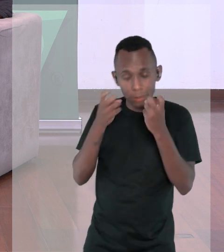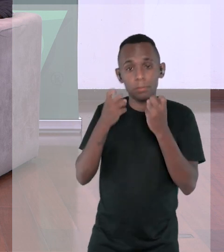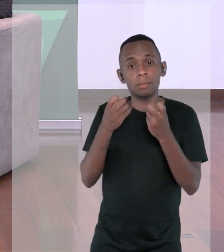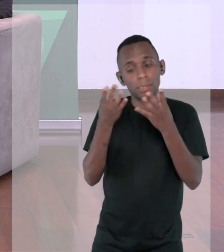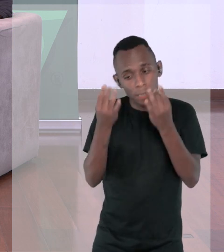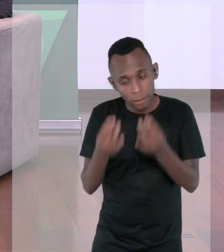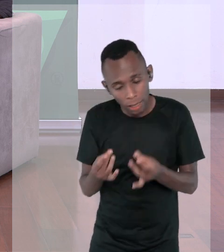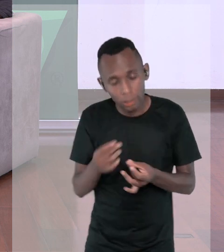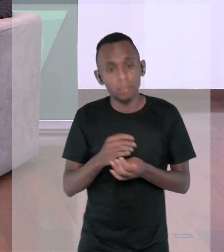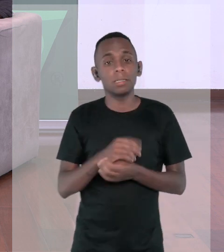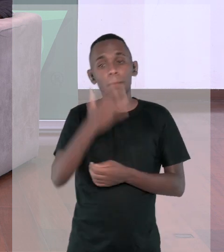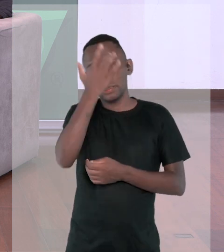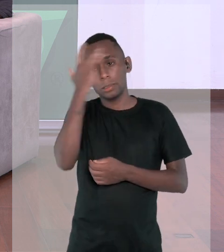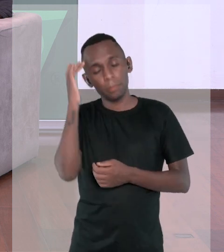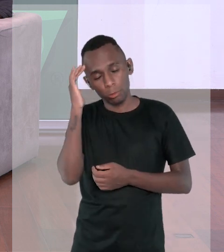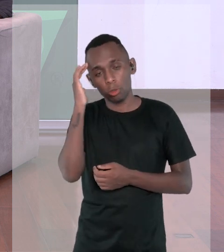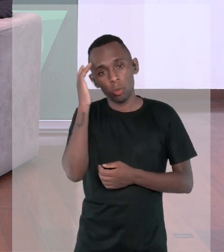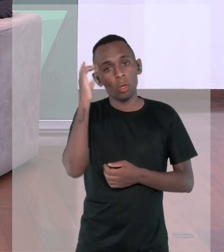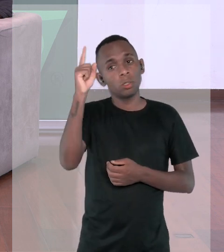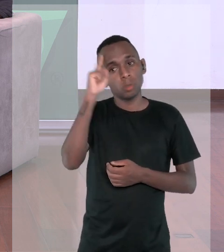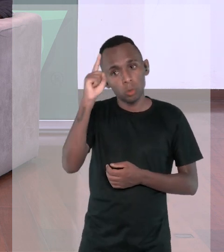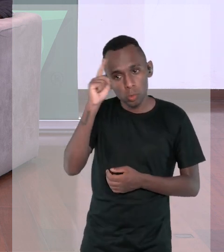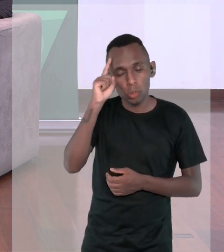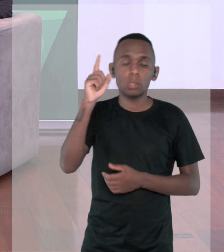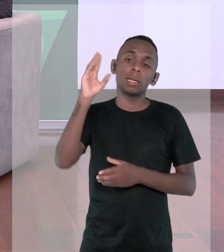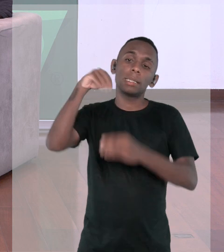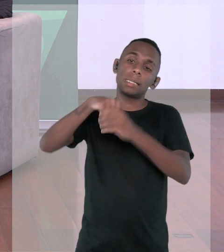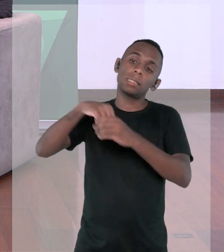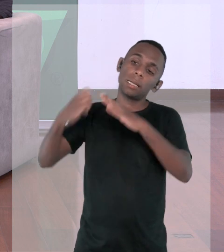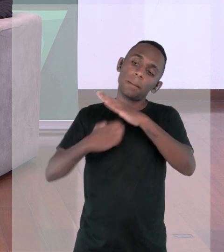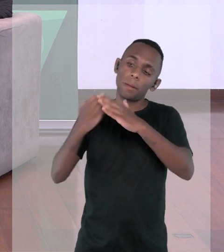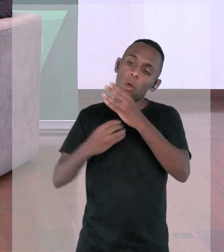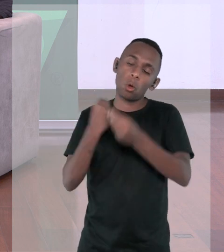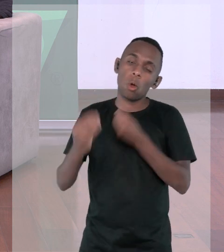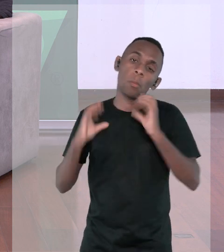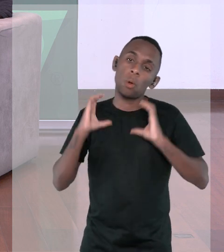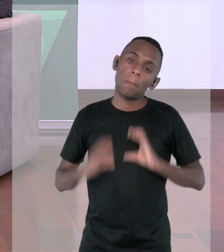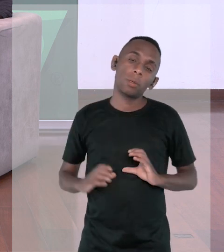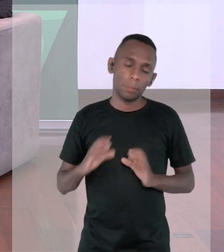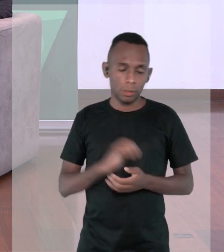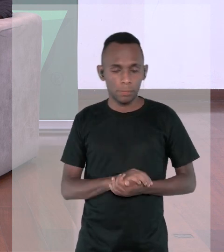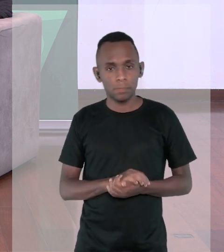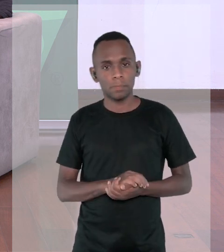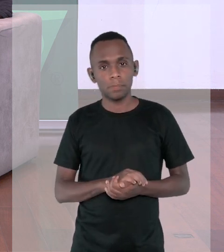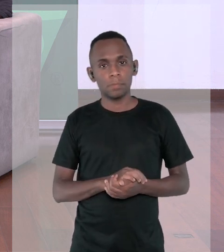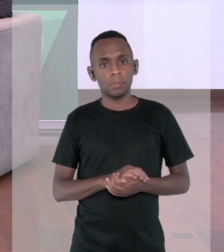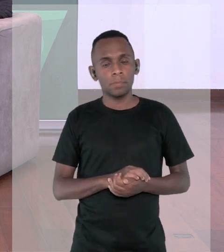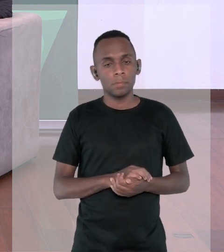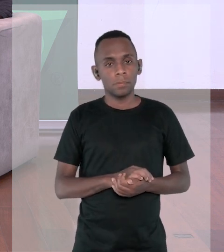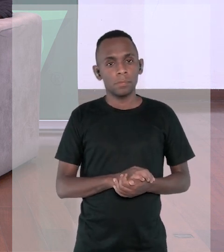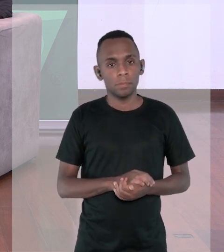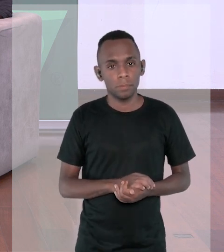esses detalhes, para essas pessoas, para o dia a dia das empresas, como é que elas estão se comportando e tal, na sua organização